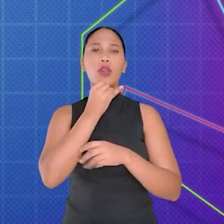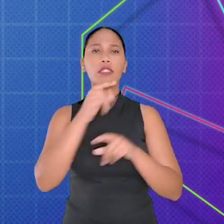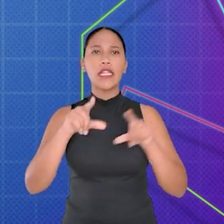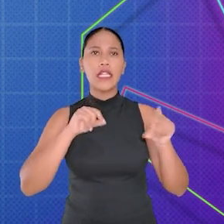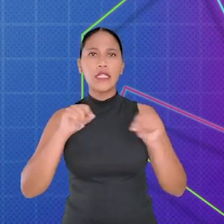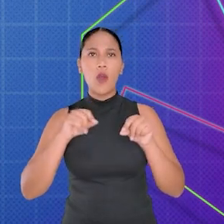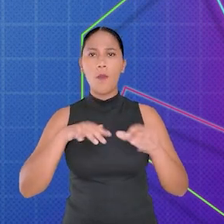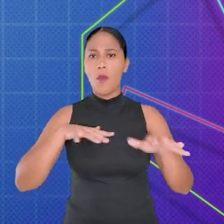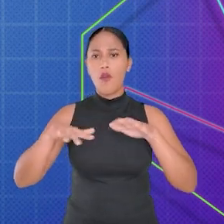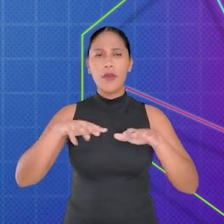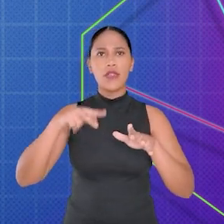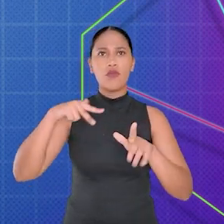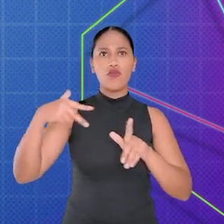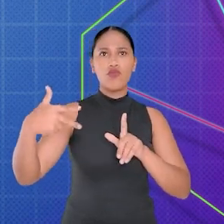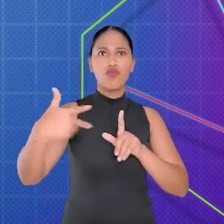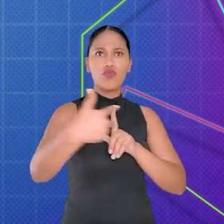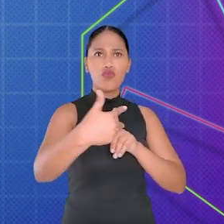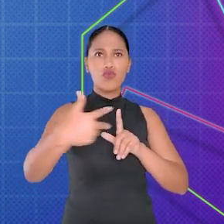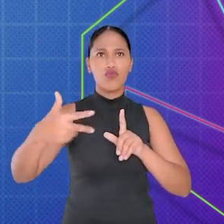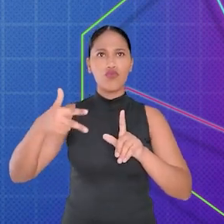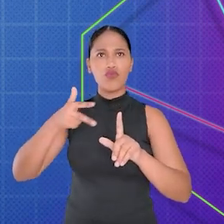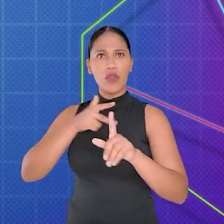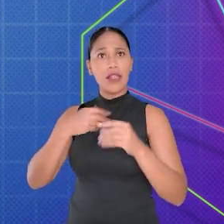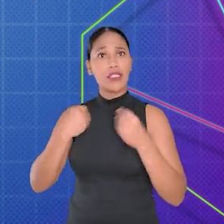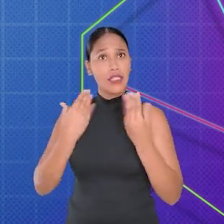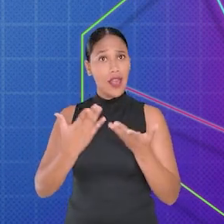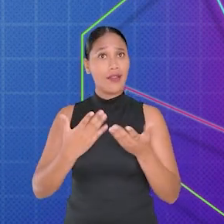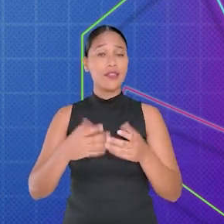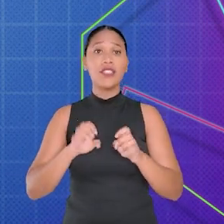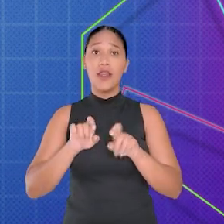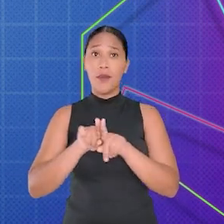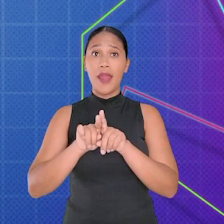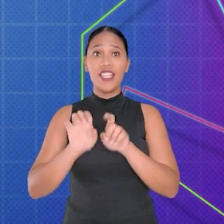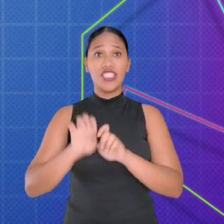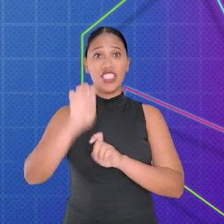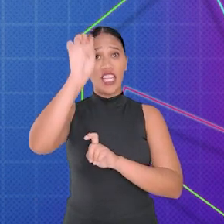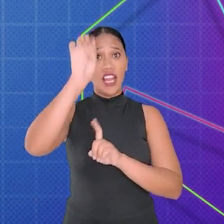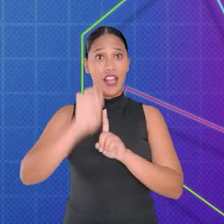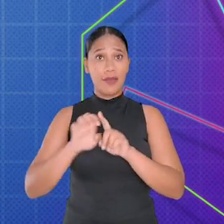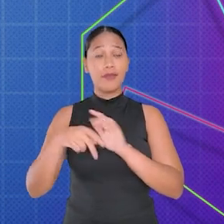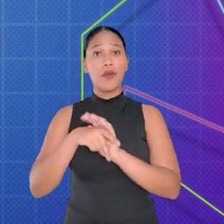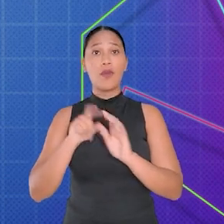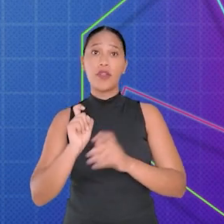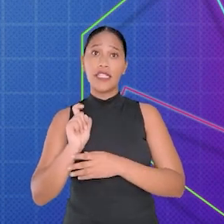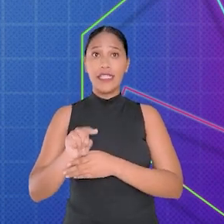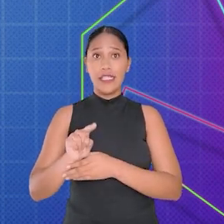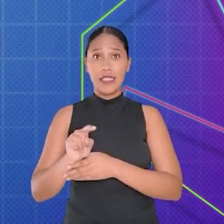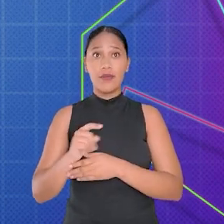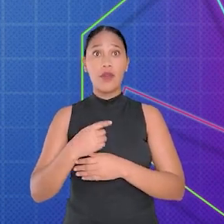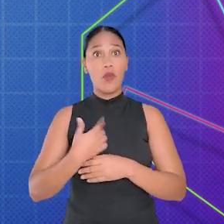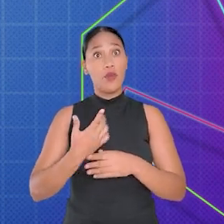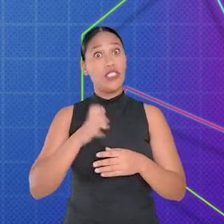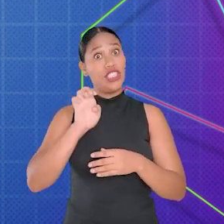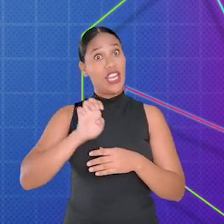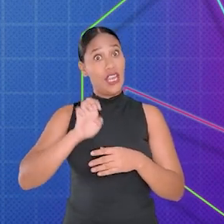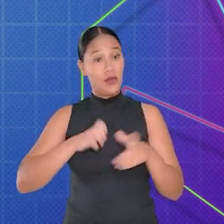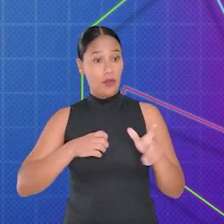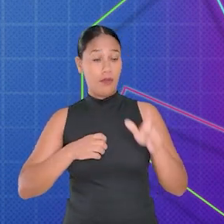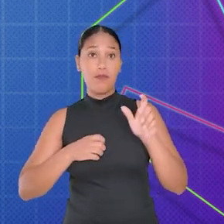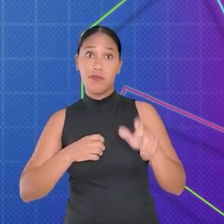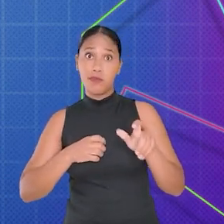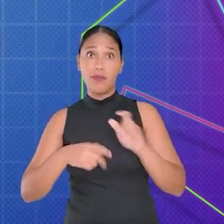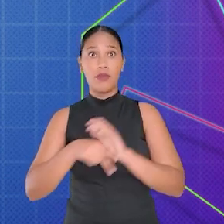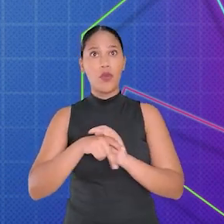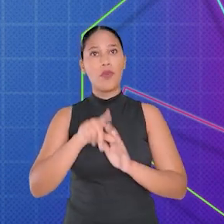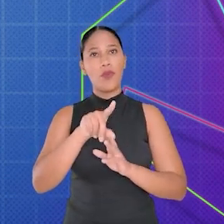como a seleção, a movimentação e a rotação, além da escala. A seleção é feita através do clique com o botão esquerdo do mouse